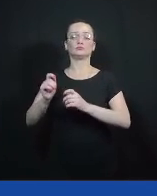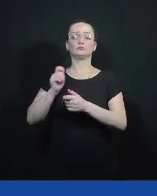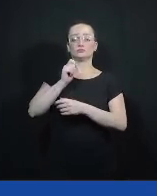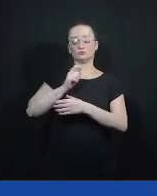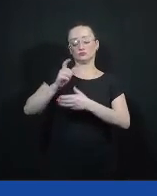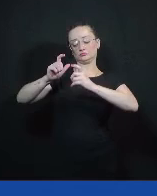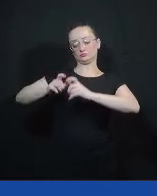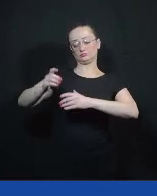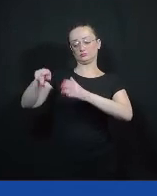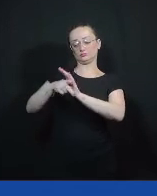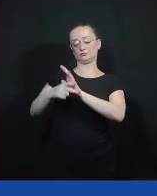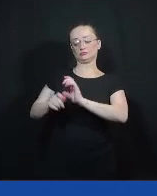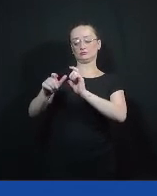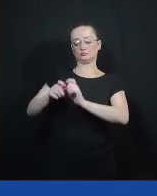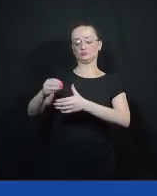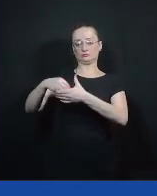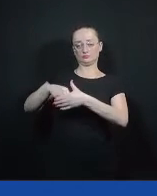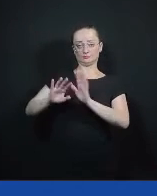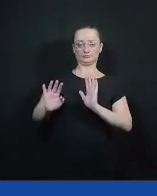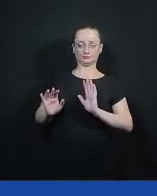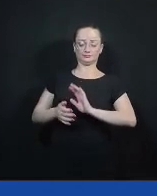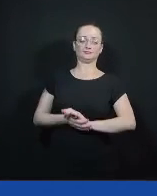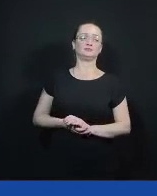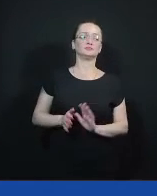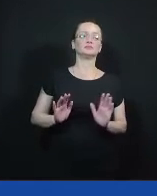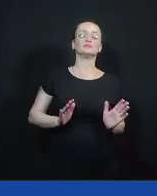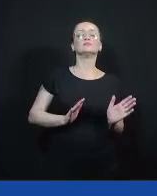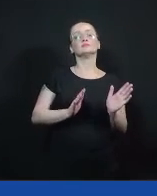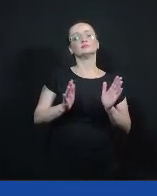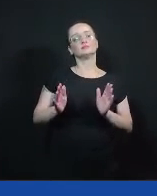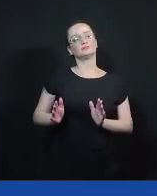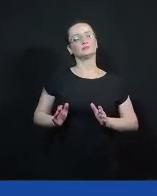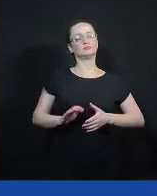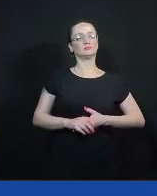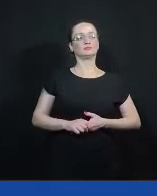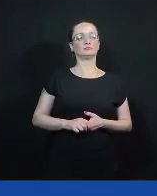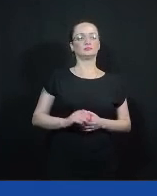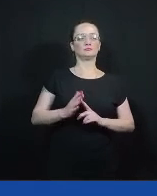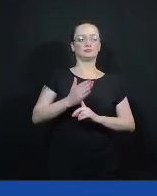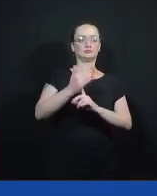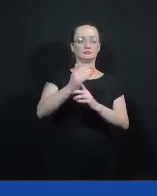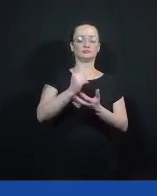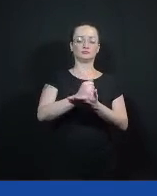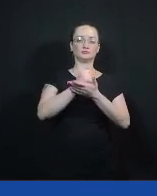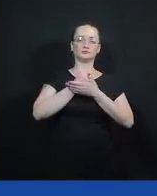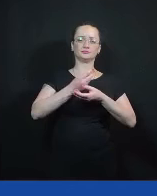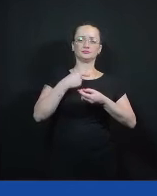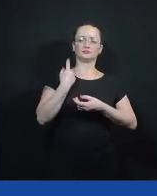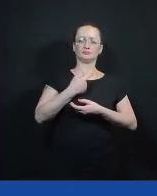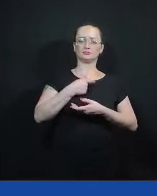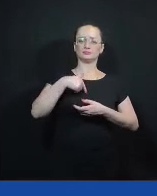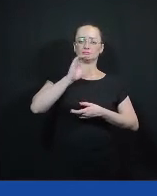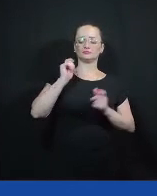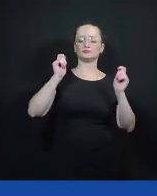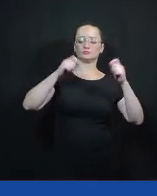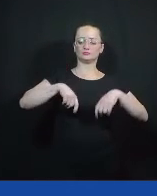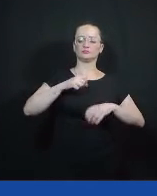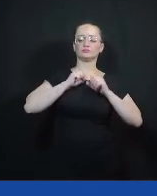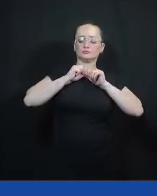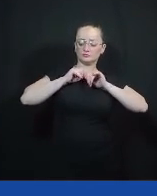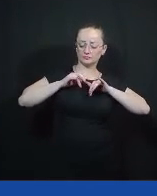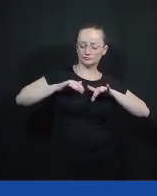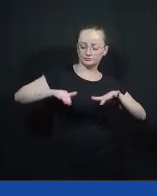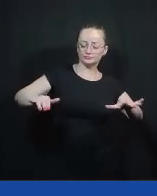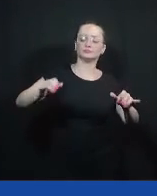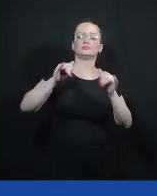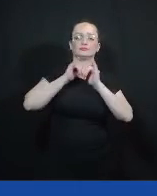mais local, mais específico, mais segmentado. Por outro lado, a tecnologia trouxe uma série de possibilidades de disseminação